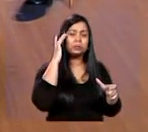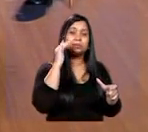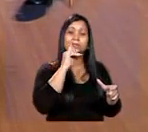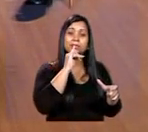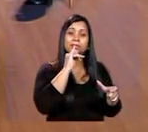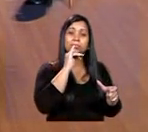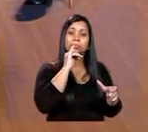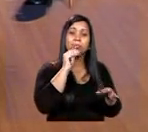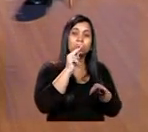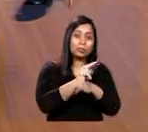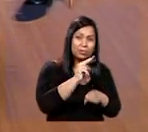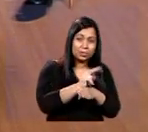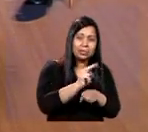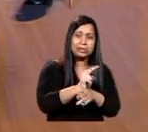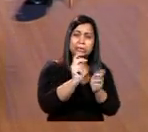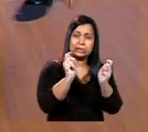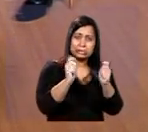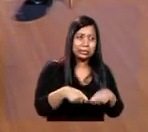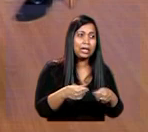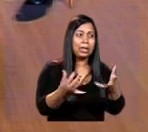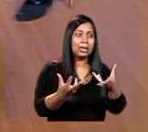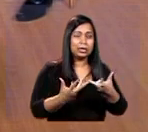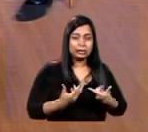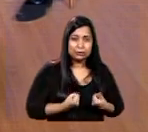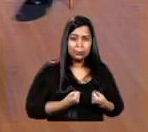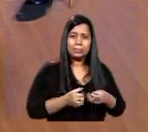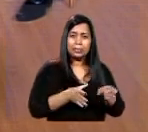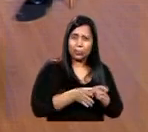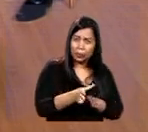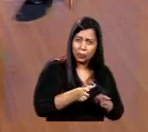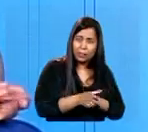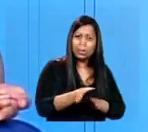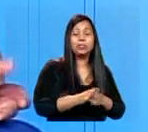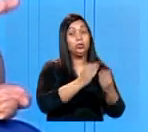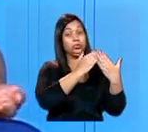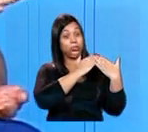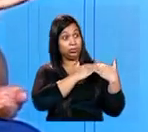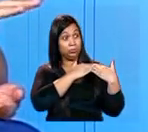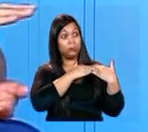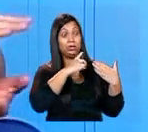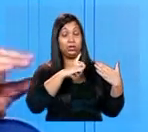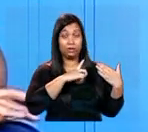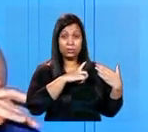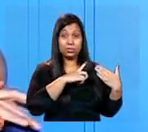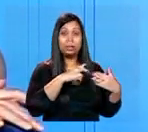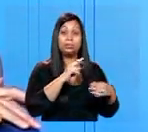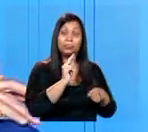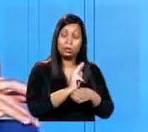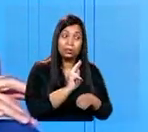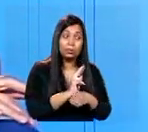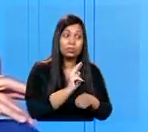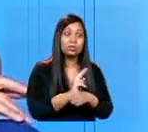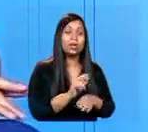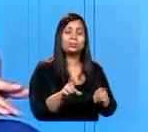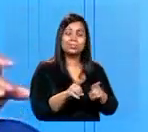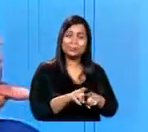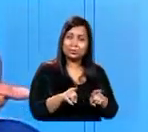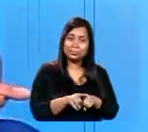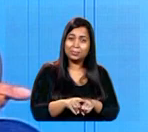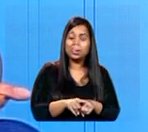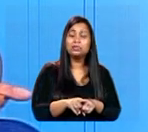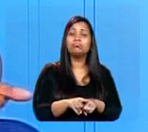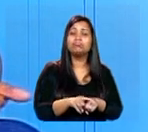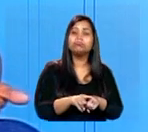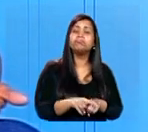indicação, porque se ele não tiver um cuidador com condições de receber a orientação, de se responsabilizar por esse cuidado e